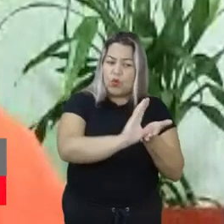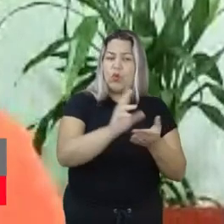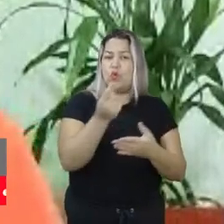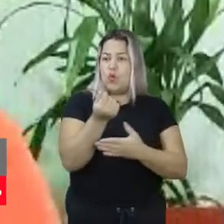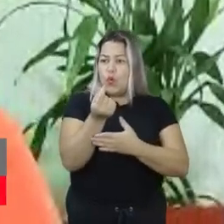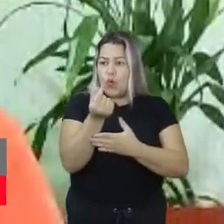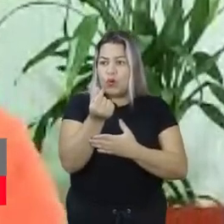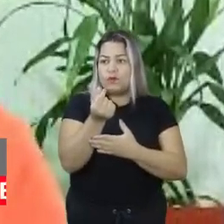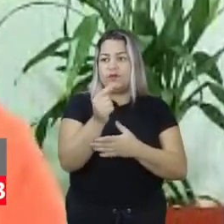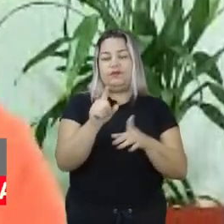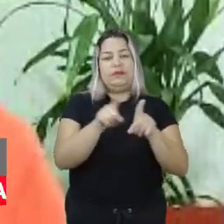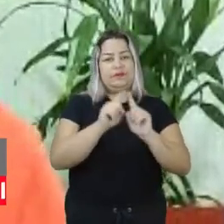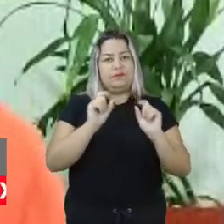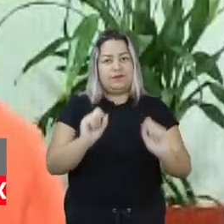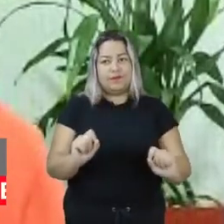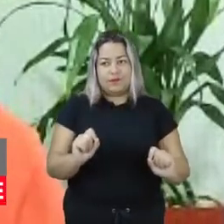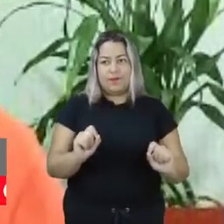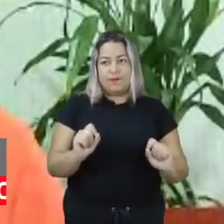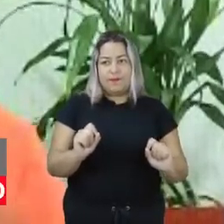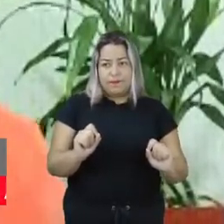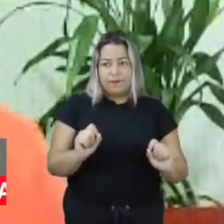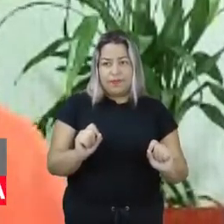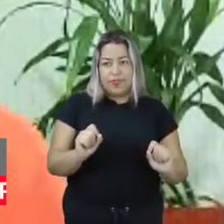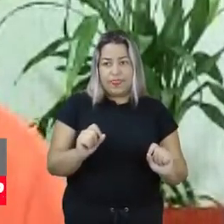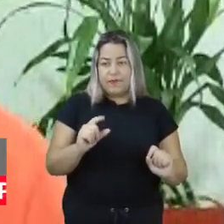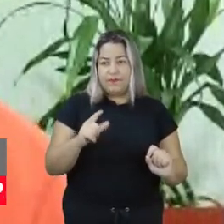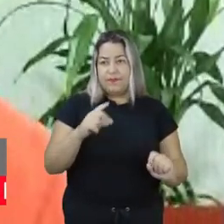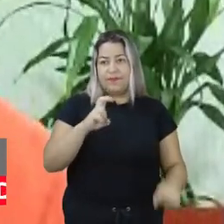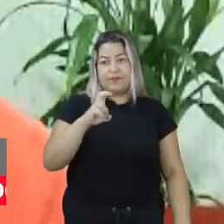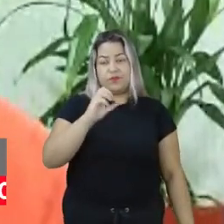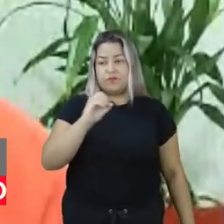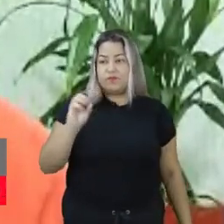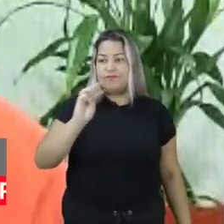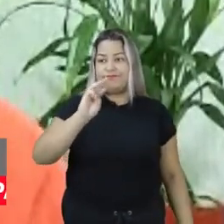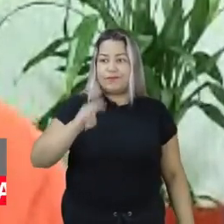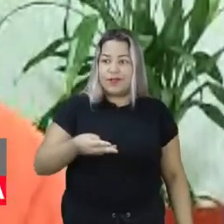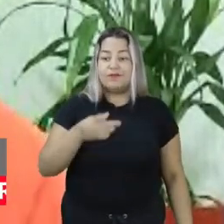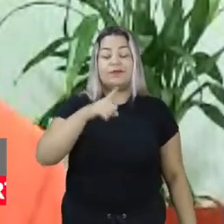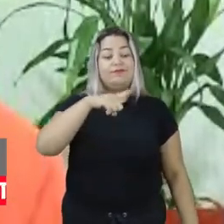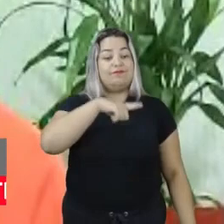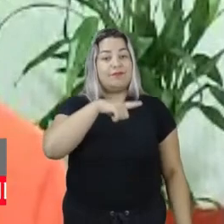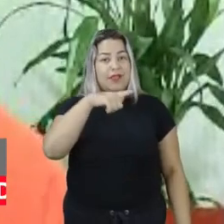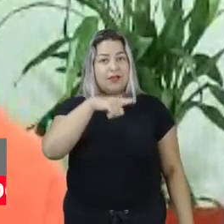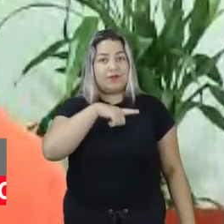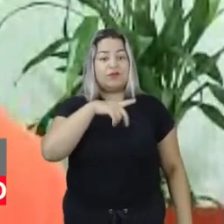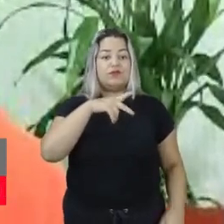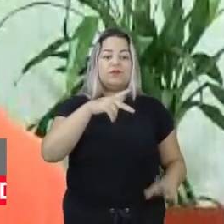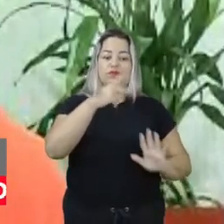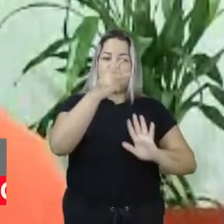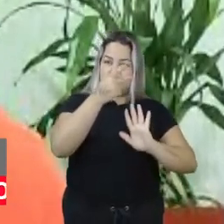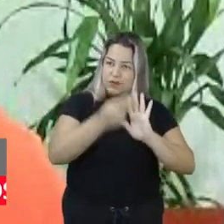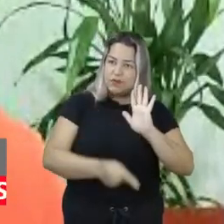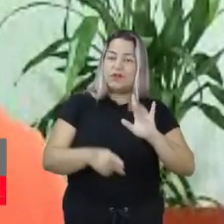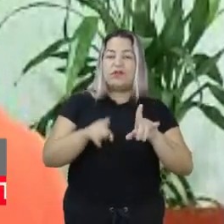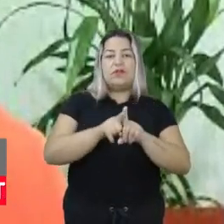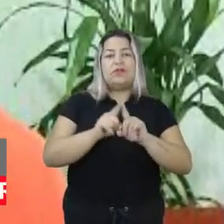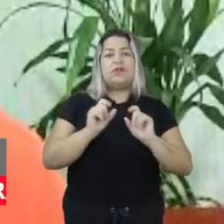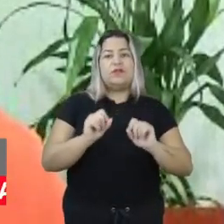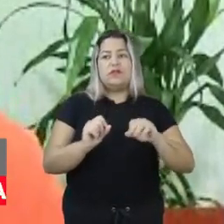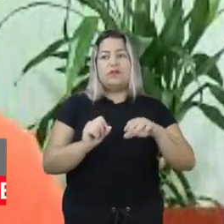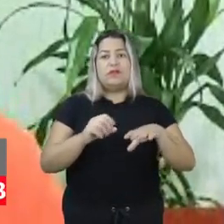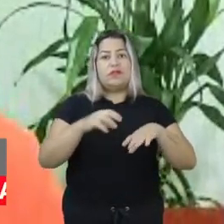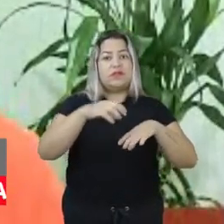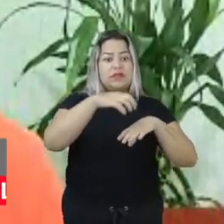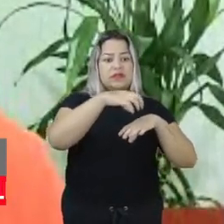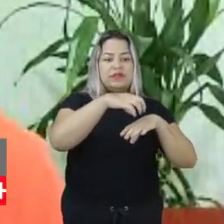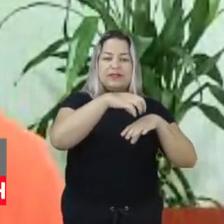para o Porto de Paranaguá, que é o segundo maior porto do Brasil, mais de 500 milhões. Temos um projeto aqui né, das rodovias, que foi o maior projeto de pacote